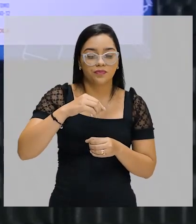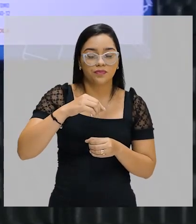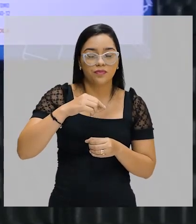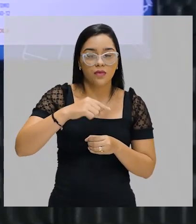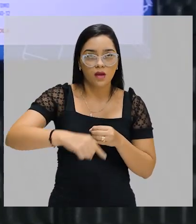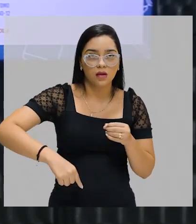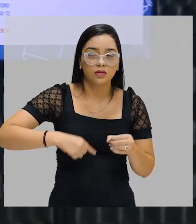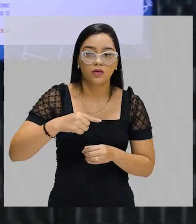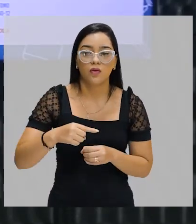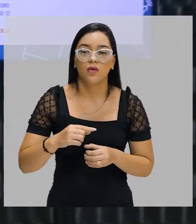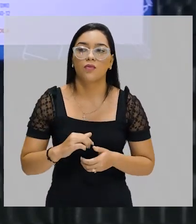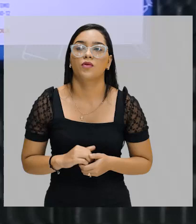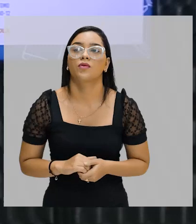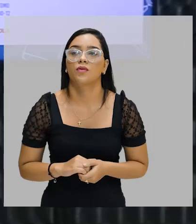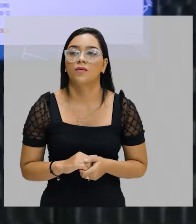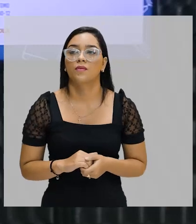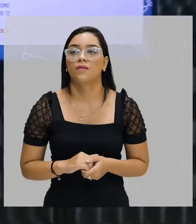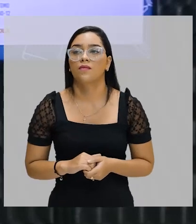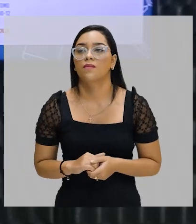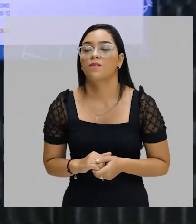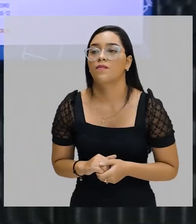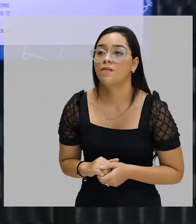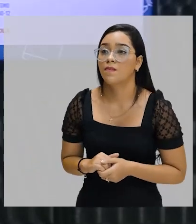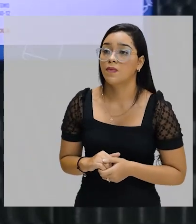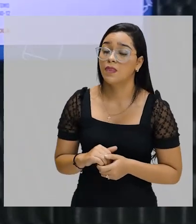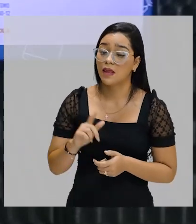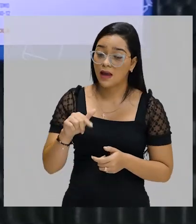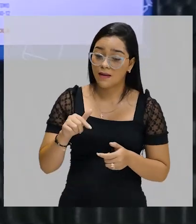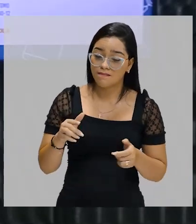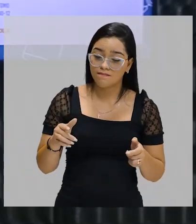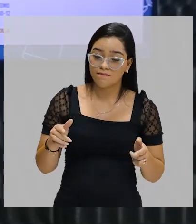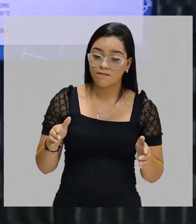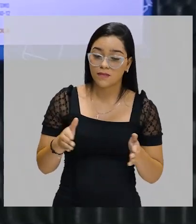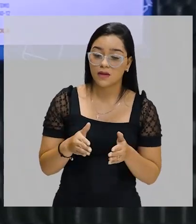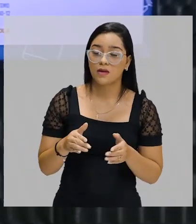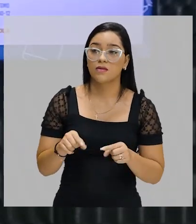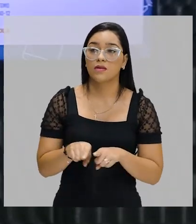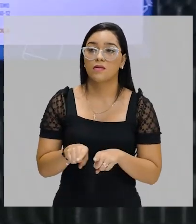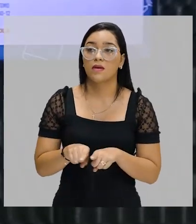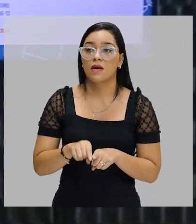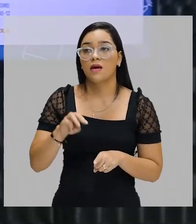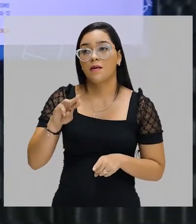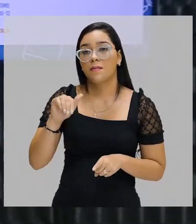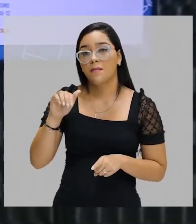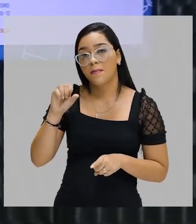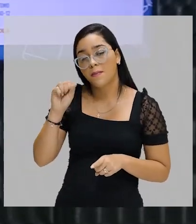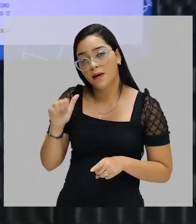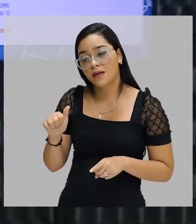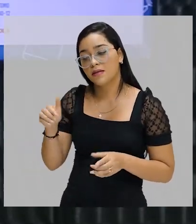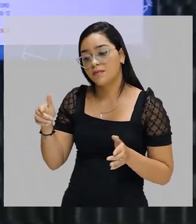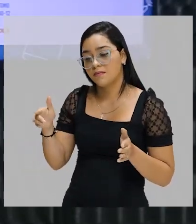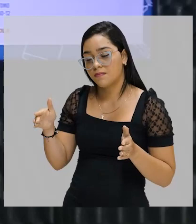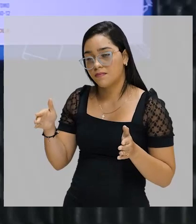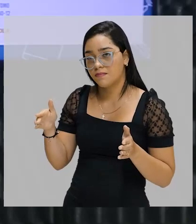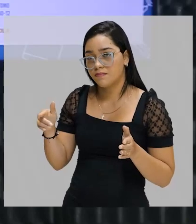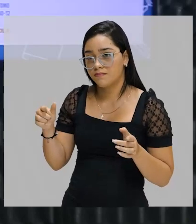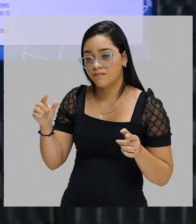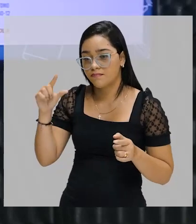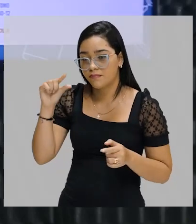certo? Um núcleo atômico, ele é muito pequeno, certo? A massa de um átomo é muito pequena. Mesmo assim sendo